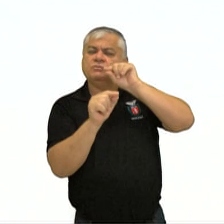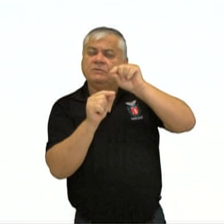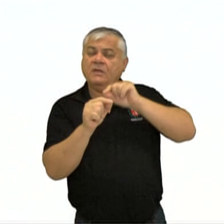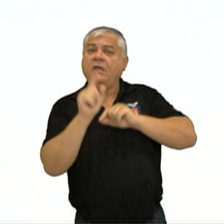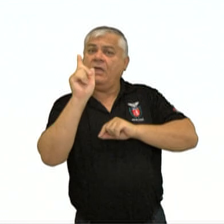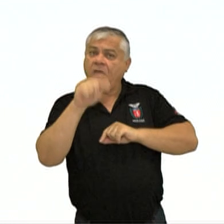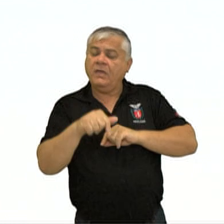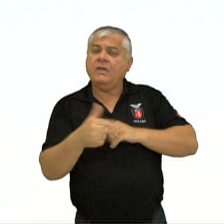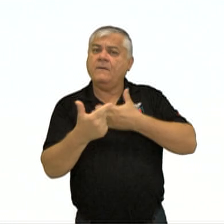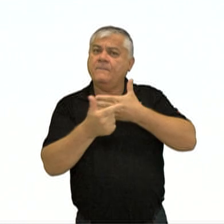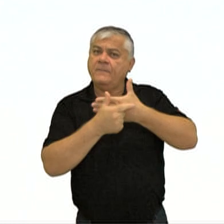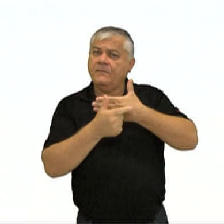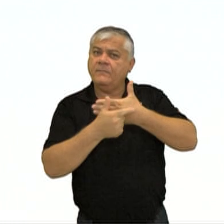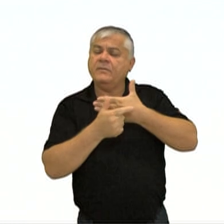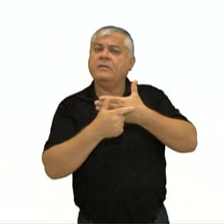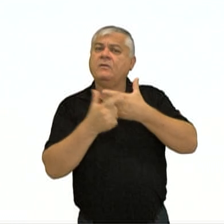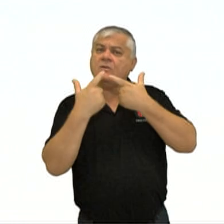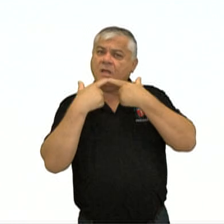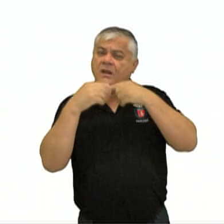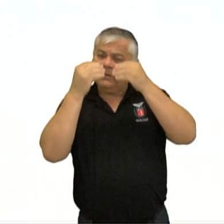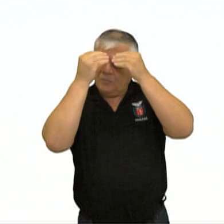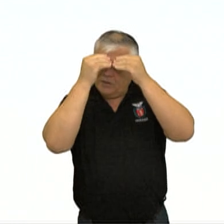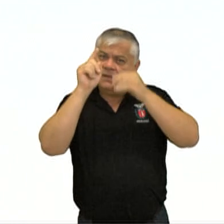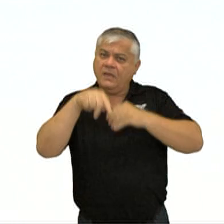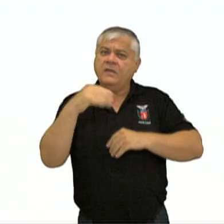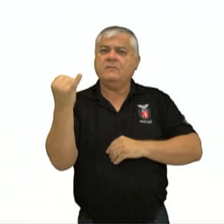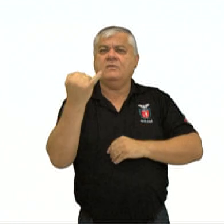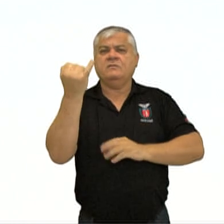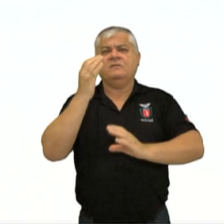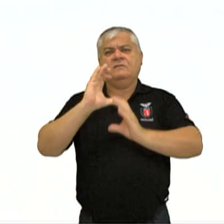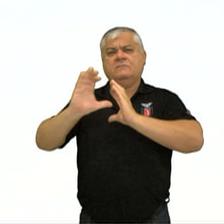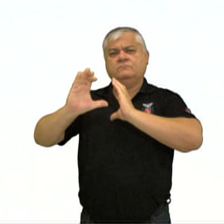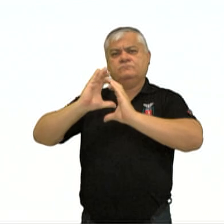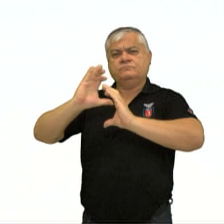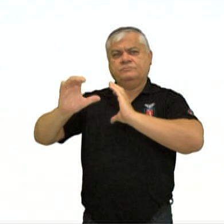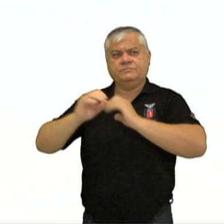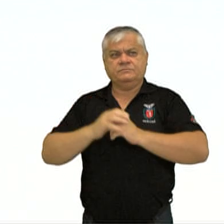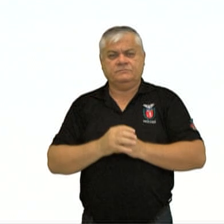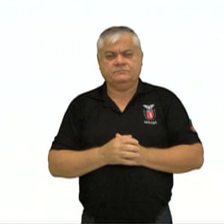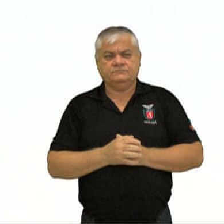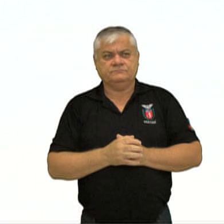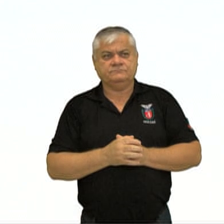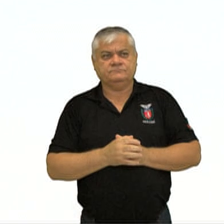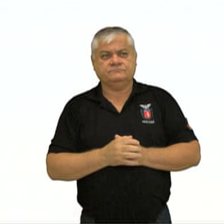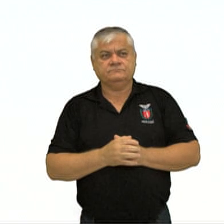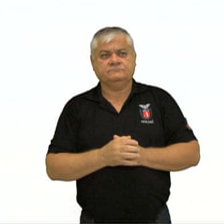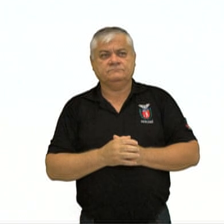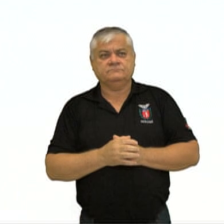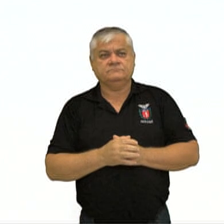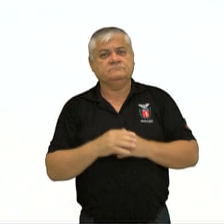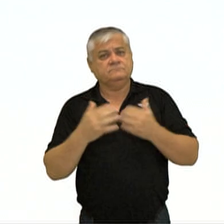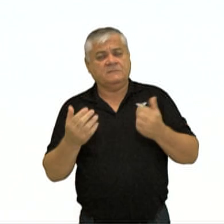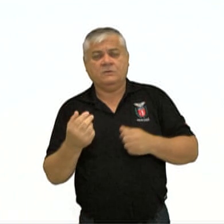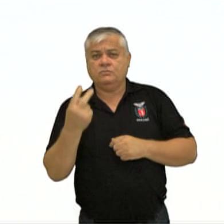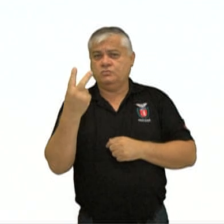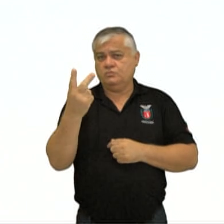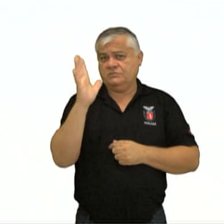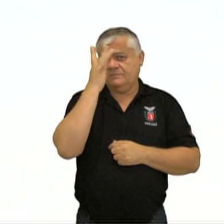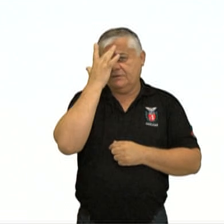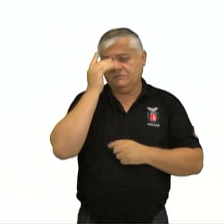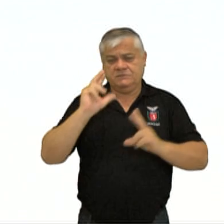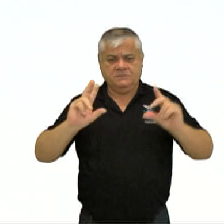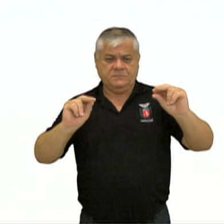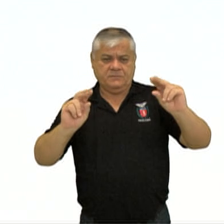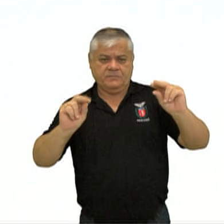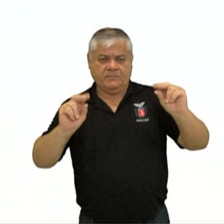papéis que a linguagem cumpre enquanto instrumento de comunicação. entre 2 ou mais indivíduos.